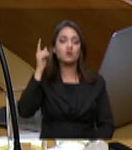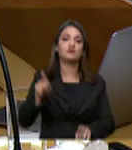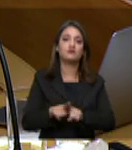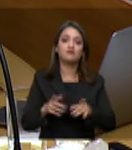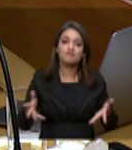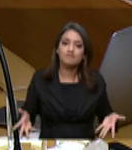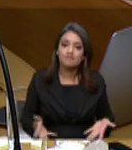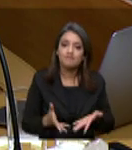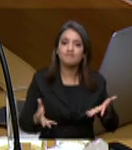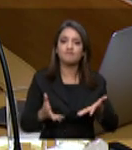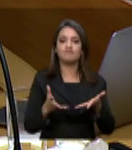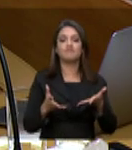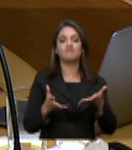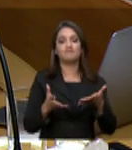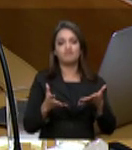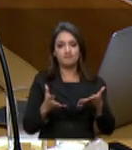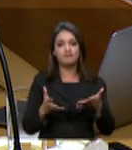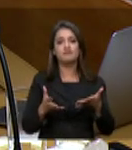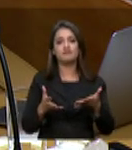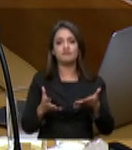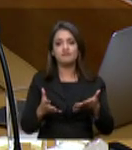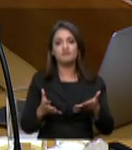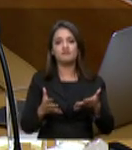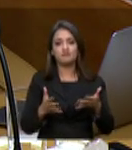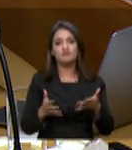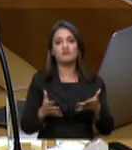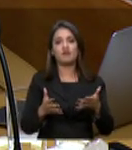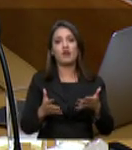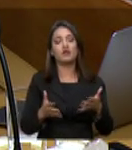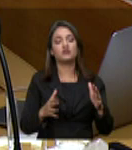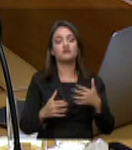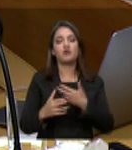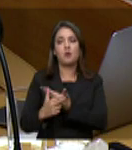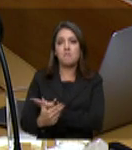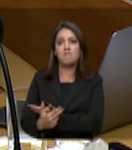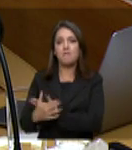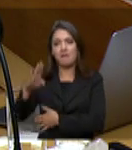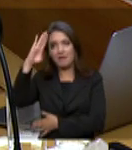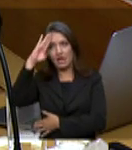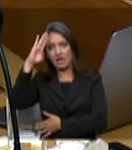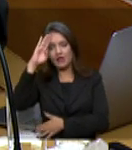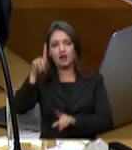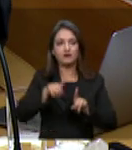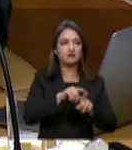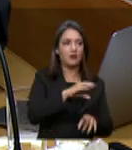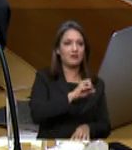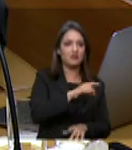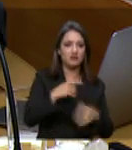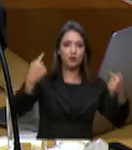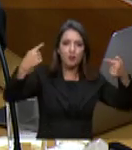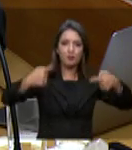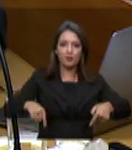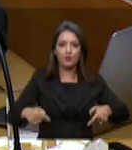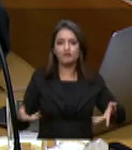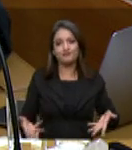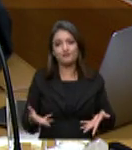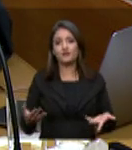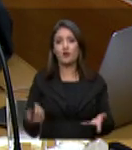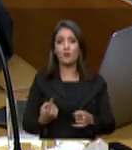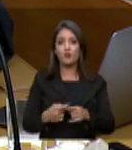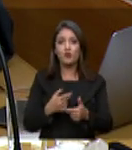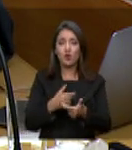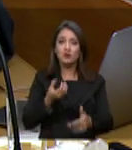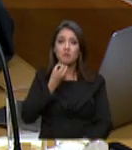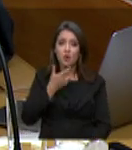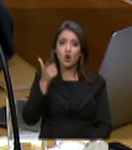animosidade entre o poder civil e o poder militar O que é lamentável porque uma das coisas boas que nós